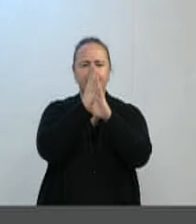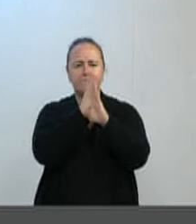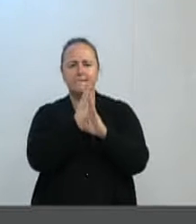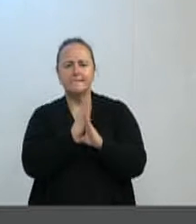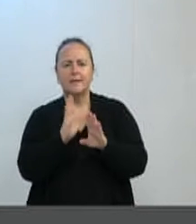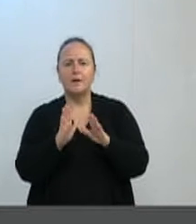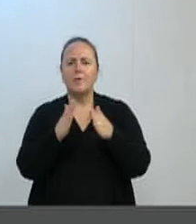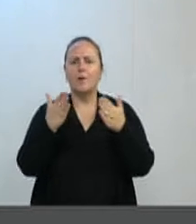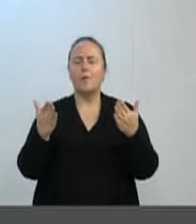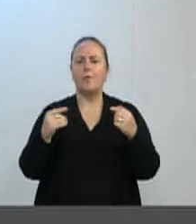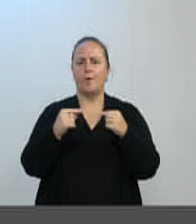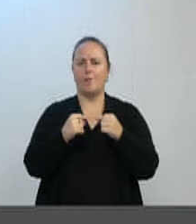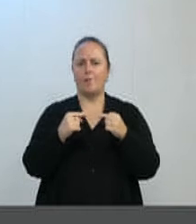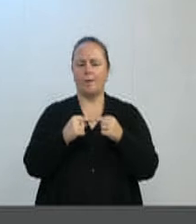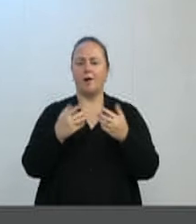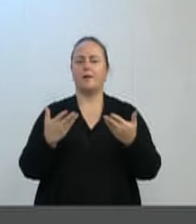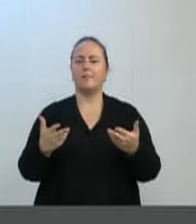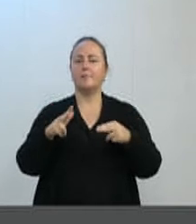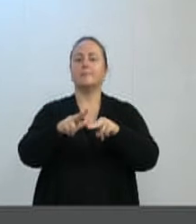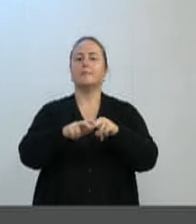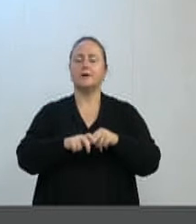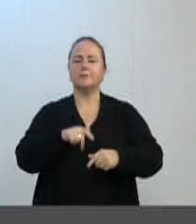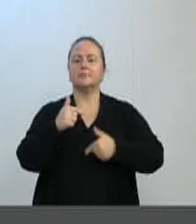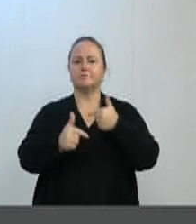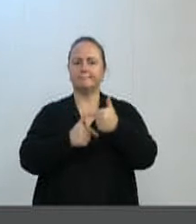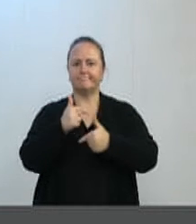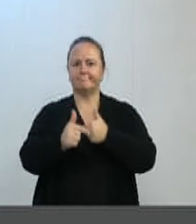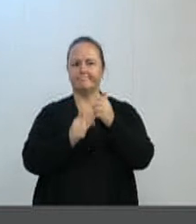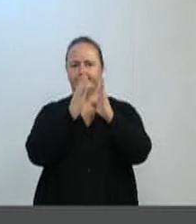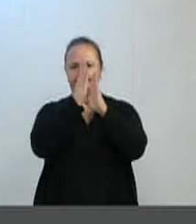Foi assim que eu fiz o trabalho de identificação e de localização.